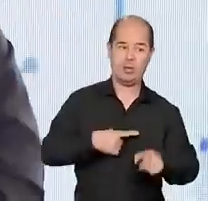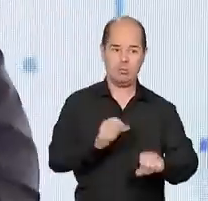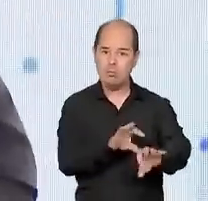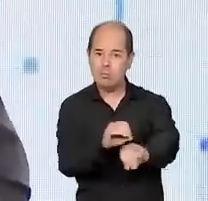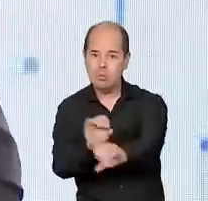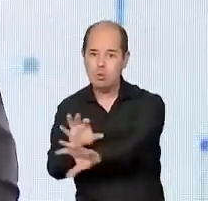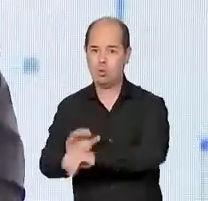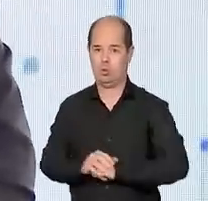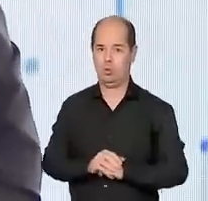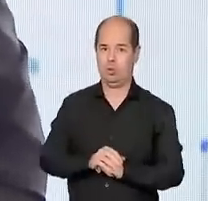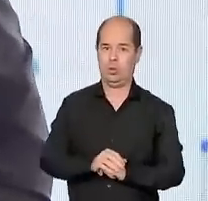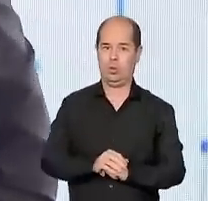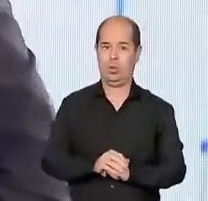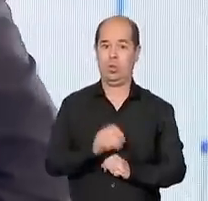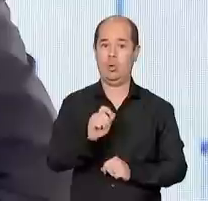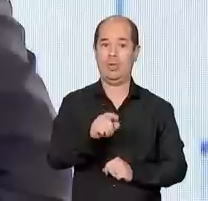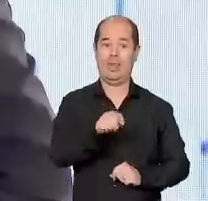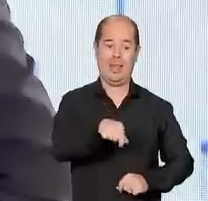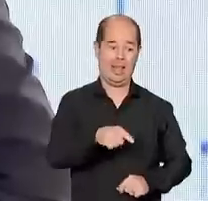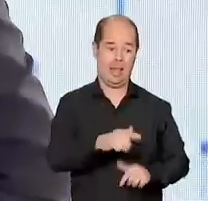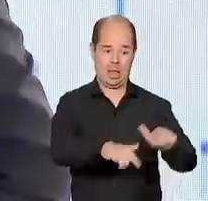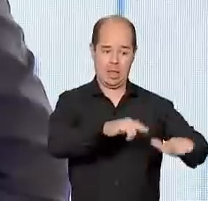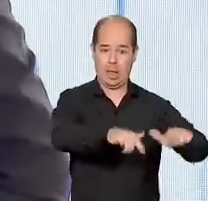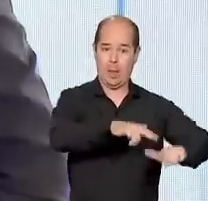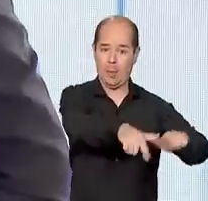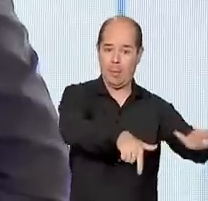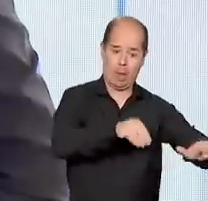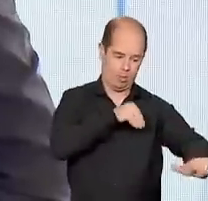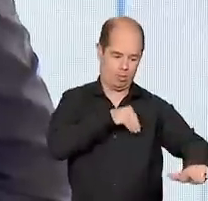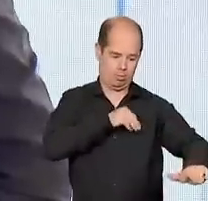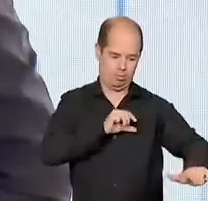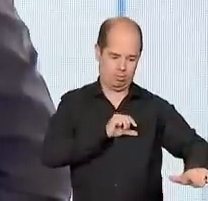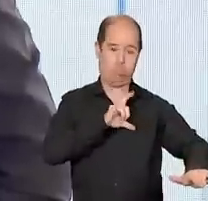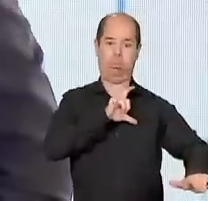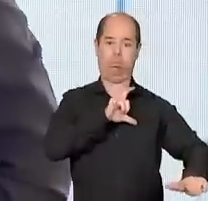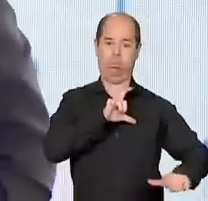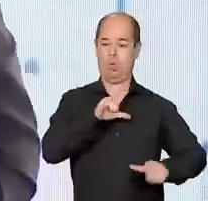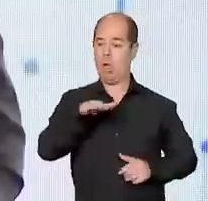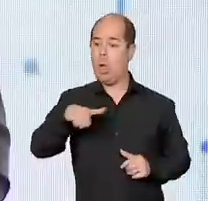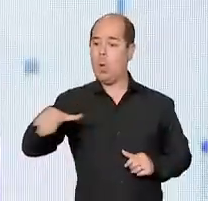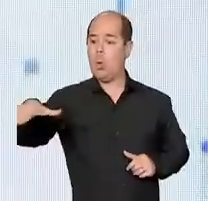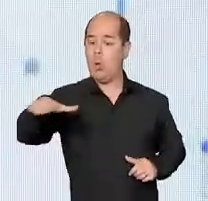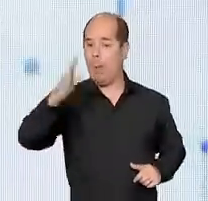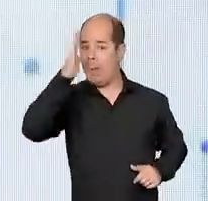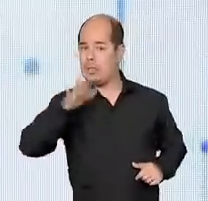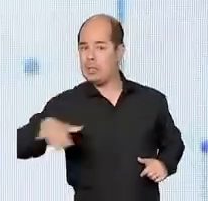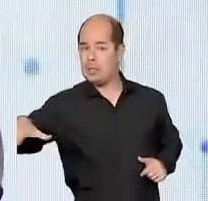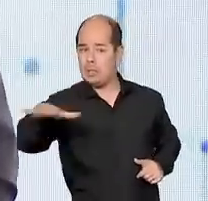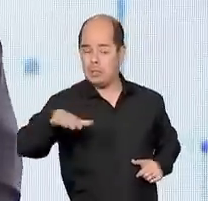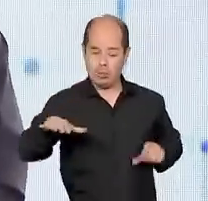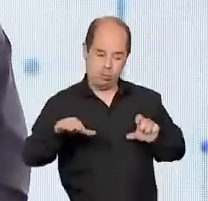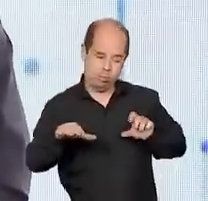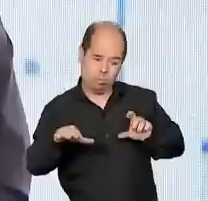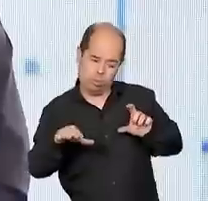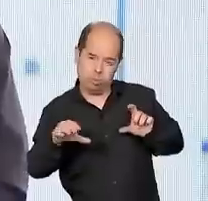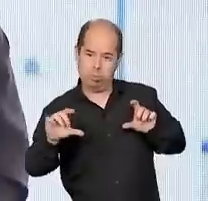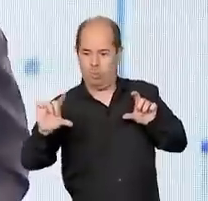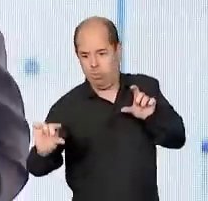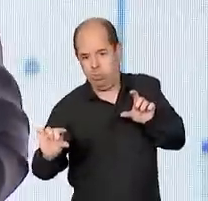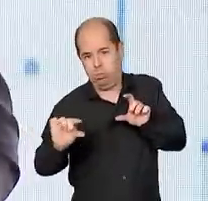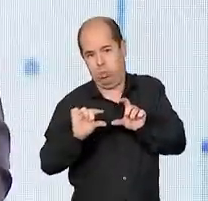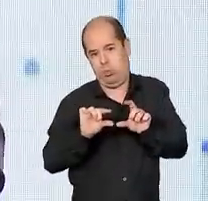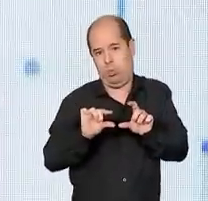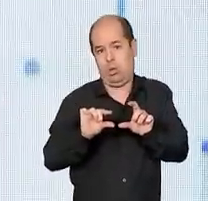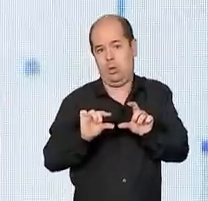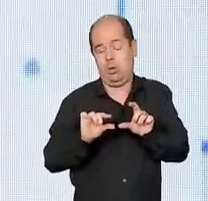média nacional. Então, a gente tem muitas possibilidades. Então, acho que a gente está no caminho certo.